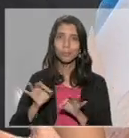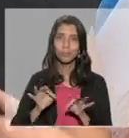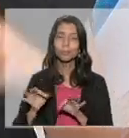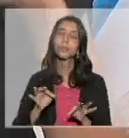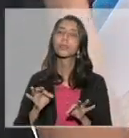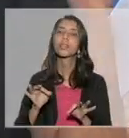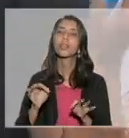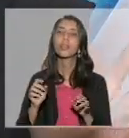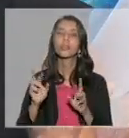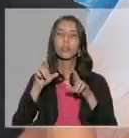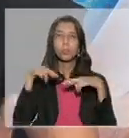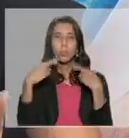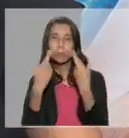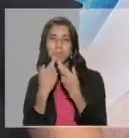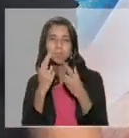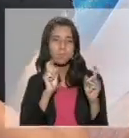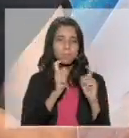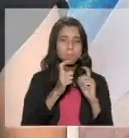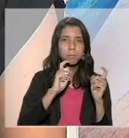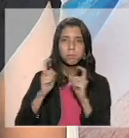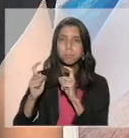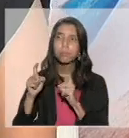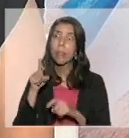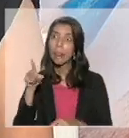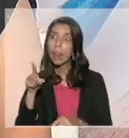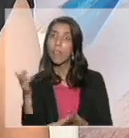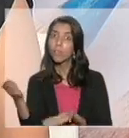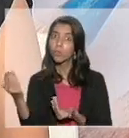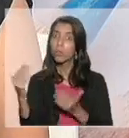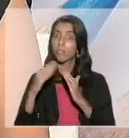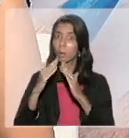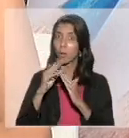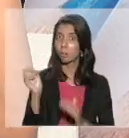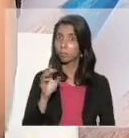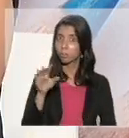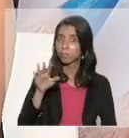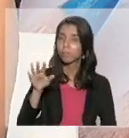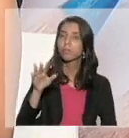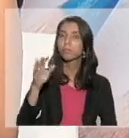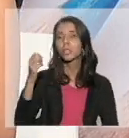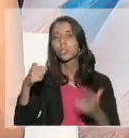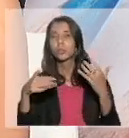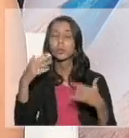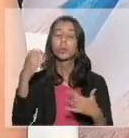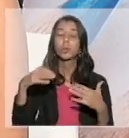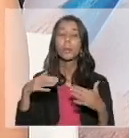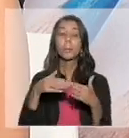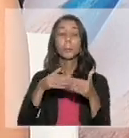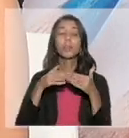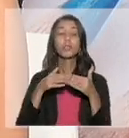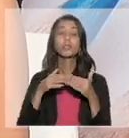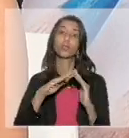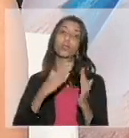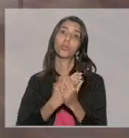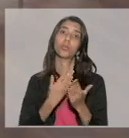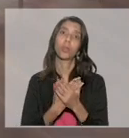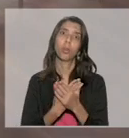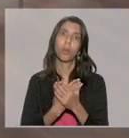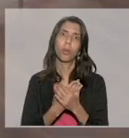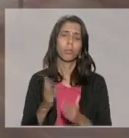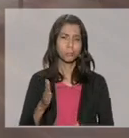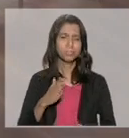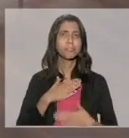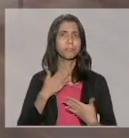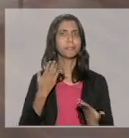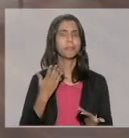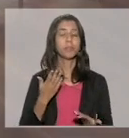né? Sim. Que vocês fizeram uma reunião, ouviram os jovens da comunidade. Sim. E que eles pediram uma escola. Sim, sim. Não é